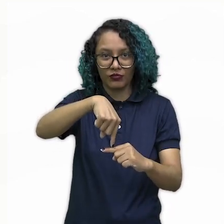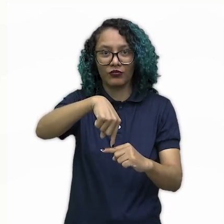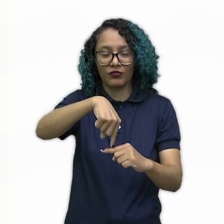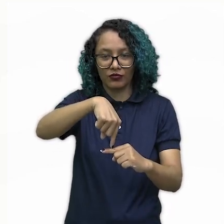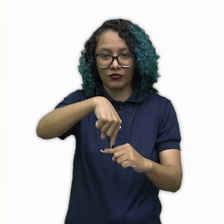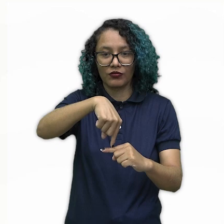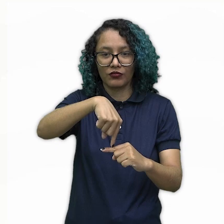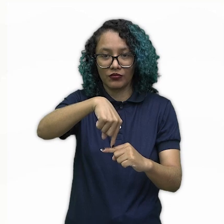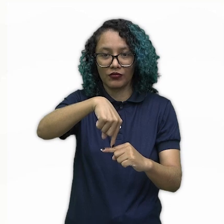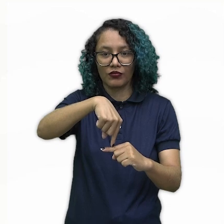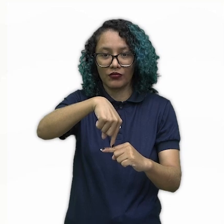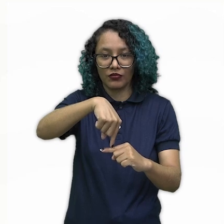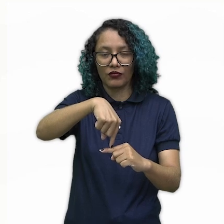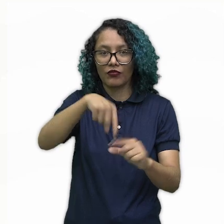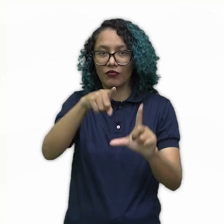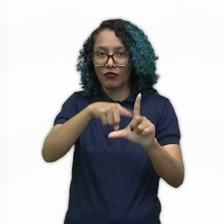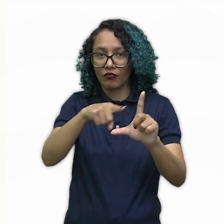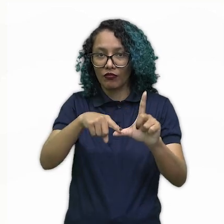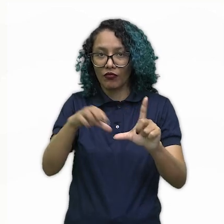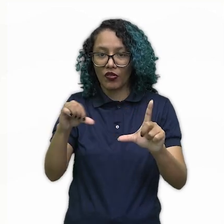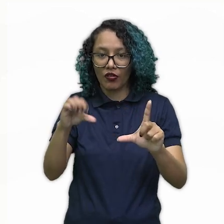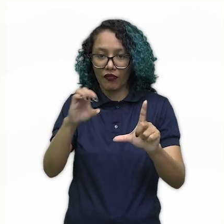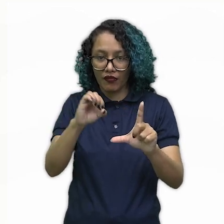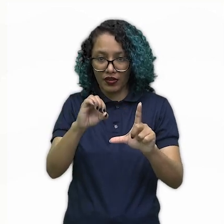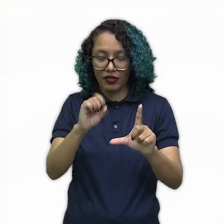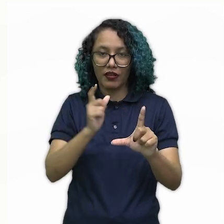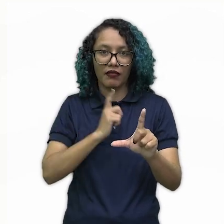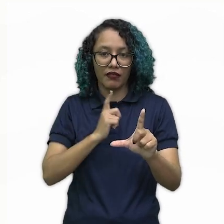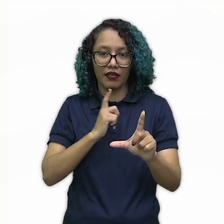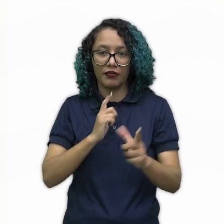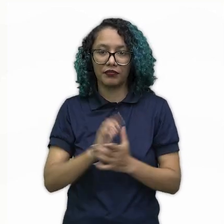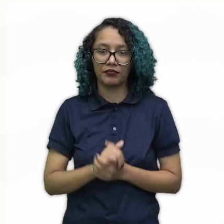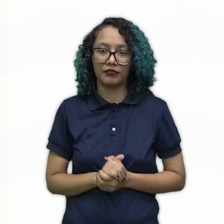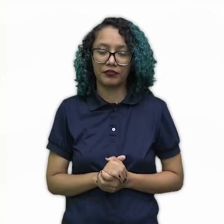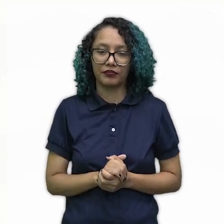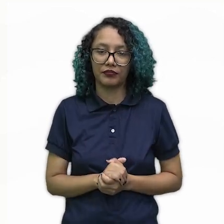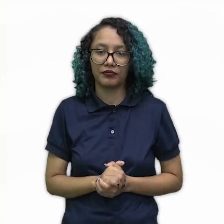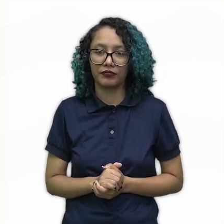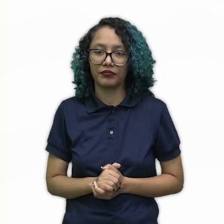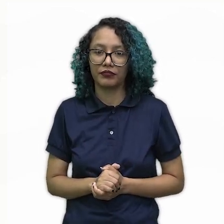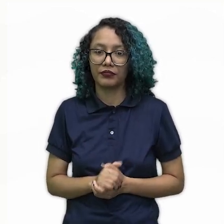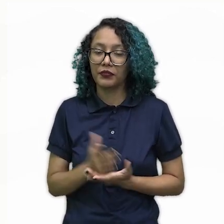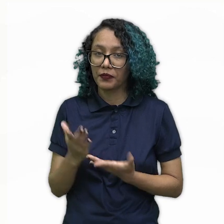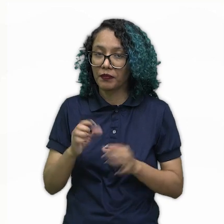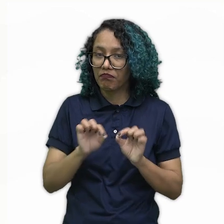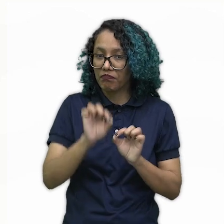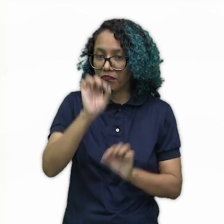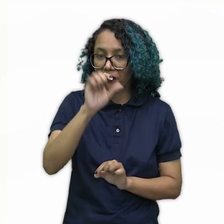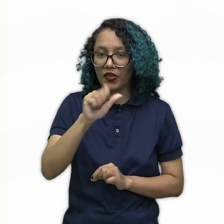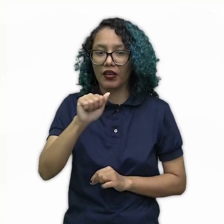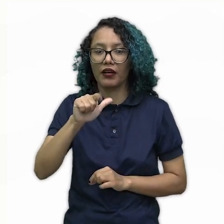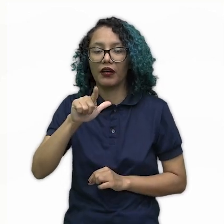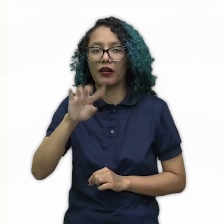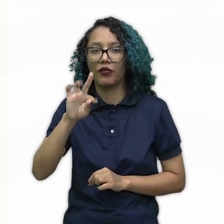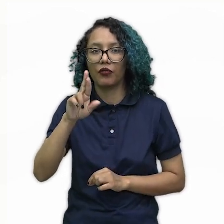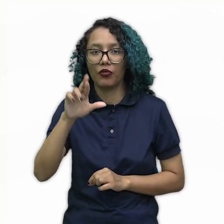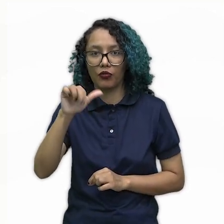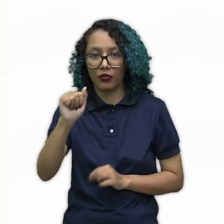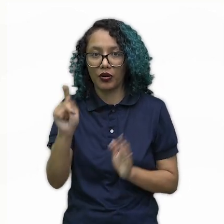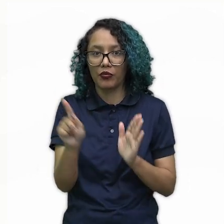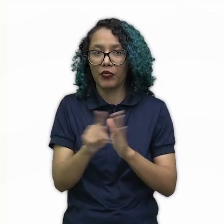ou seja, formando um ângulo de 90 graus. Essa será a altura do